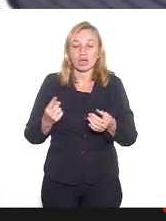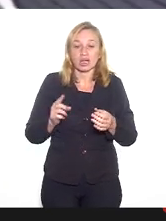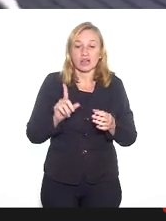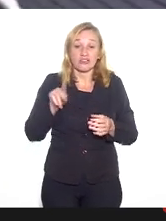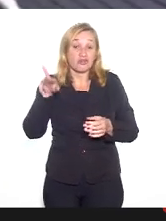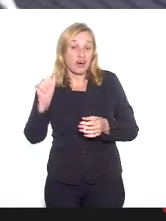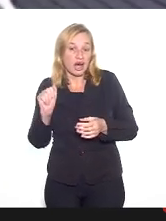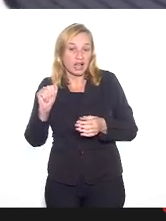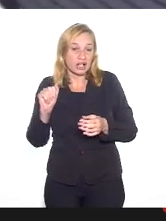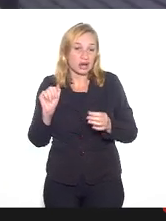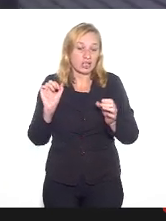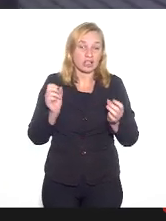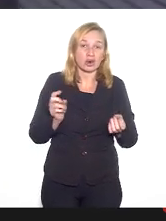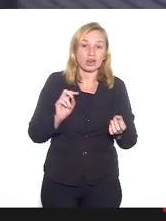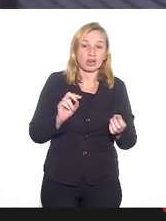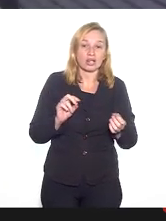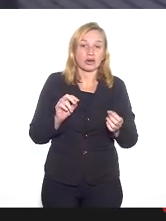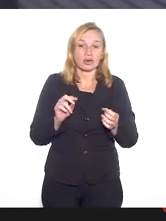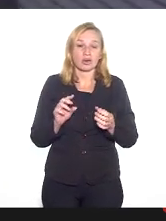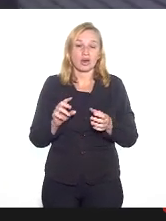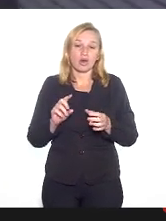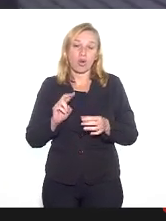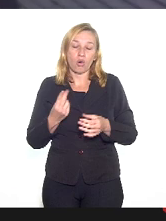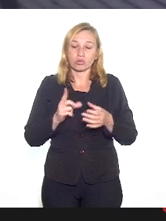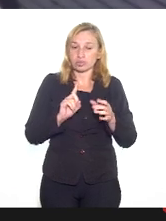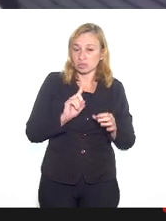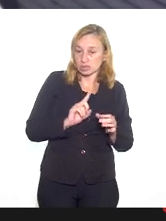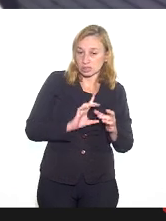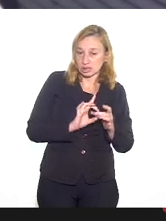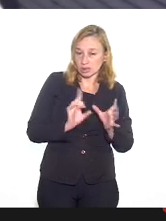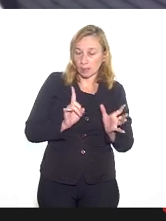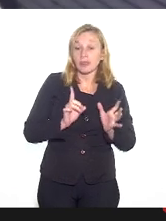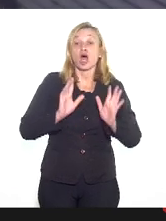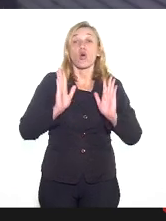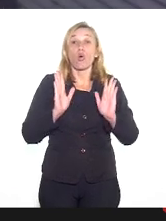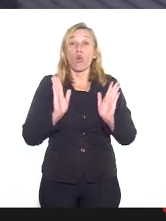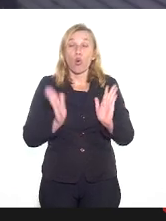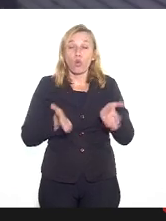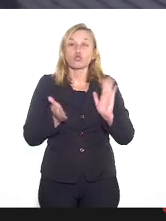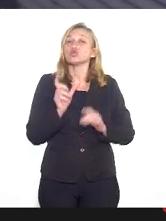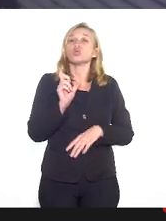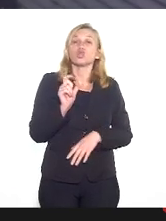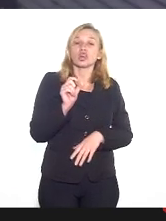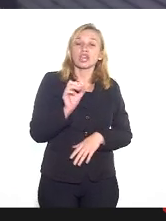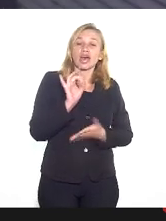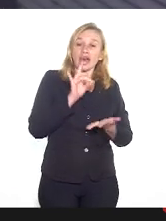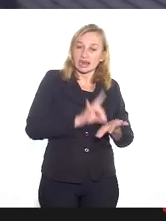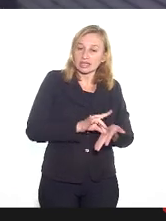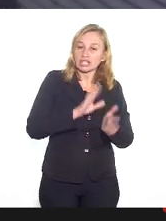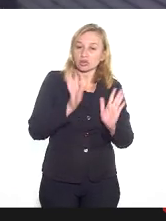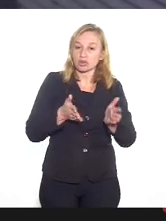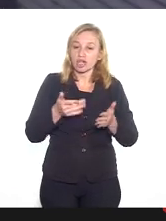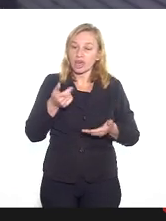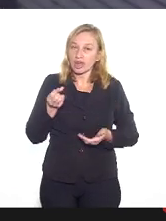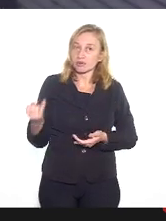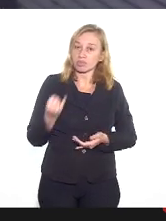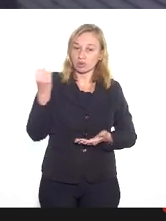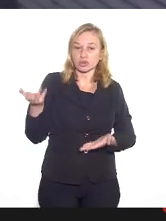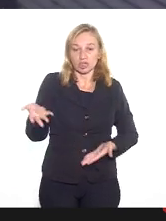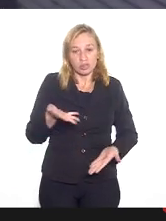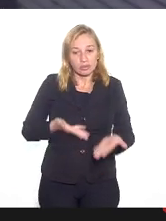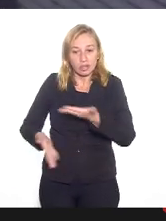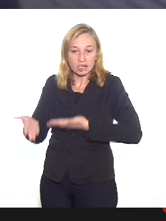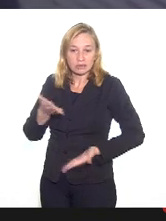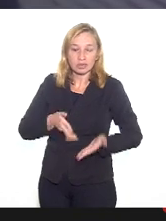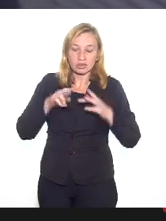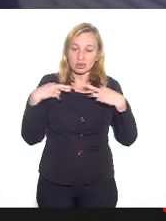uma especialidade ou não. Então, hoje, o que é o cenário atual hoje? É muito importante a participação do Corpo de Bombeiros